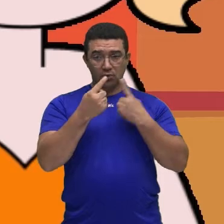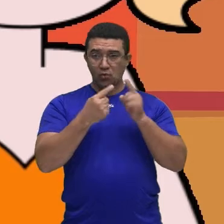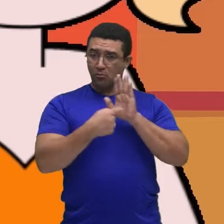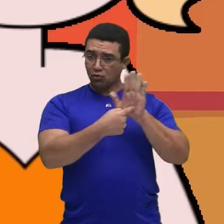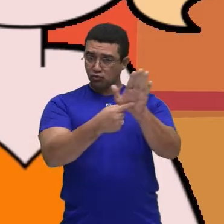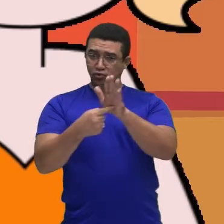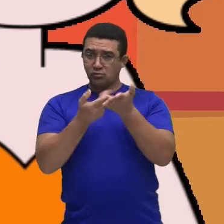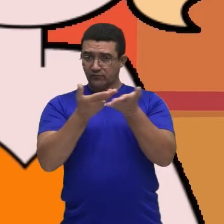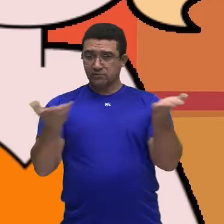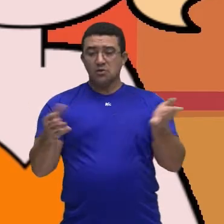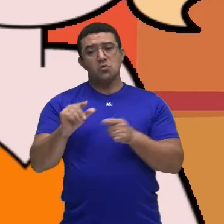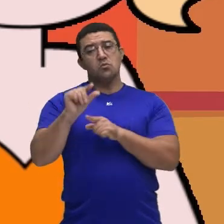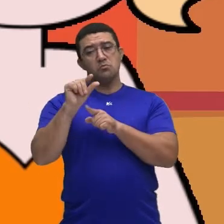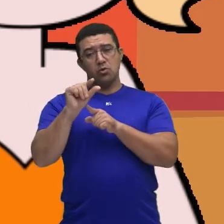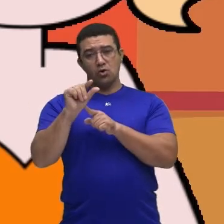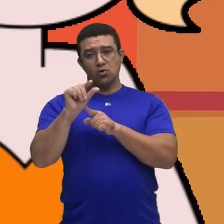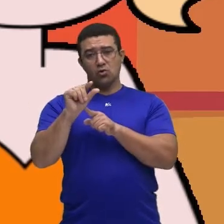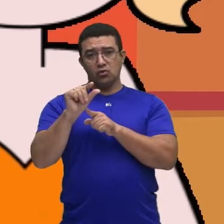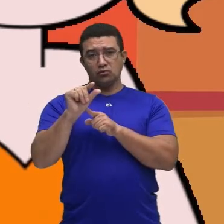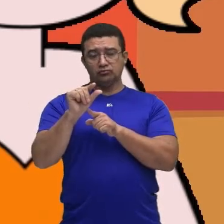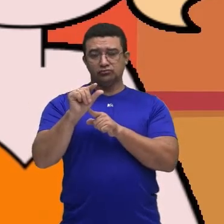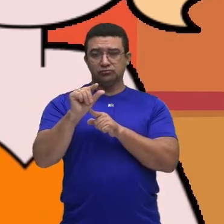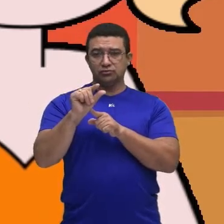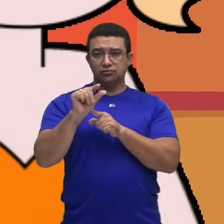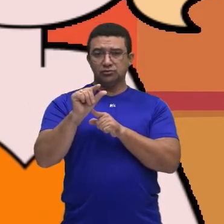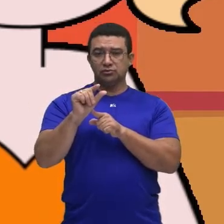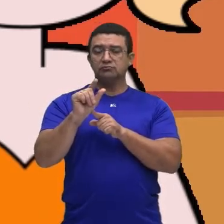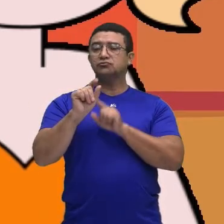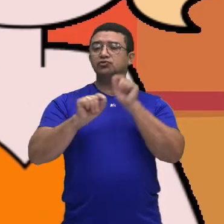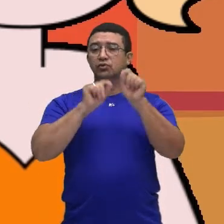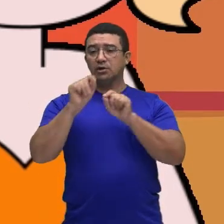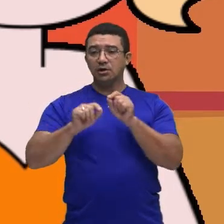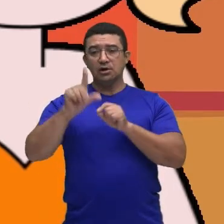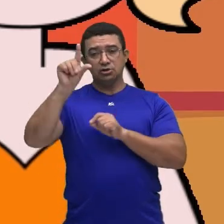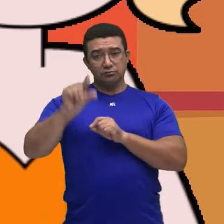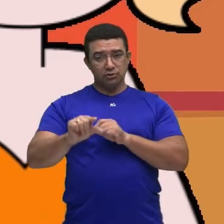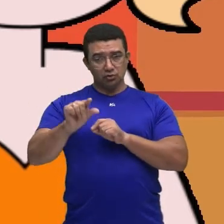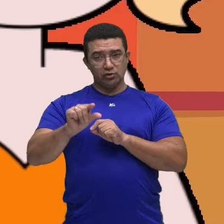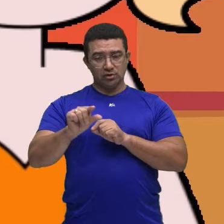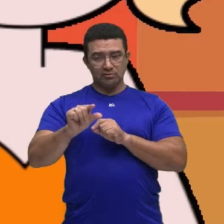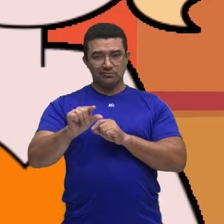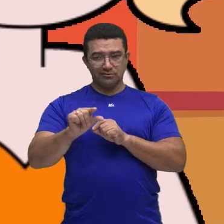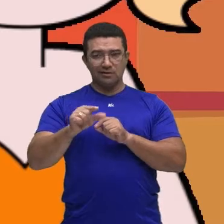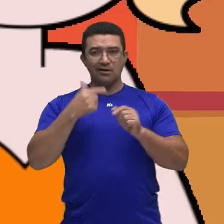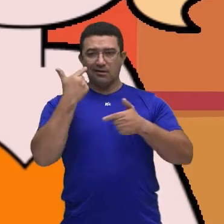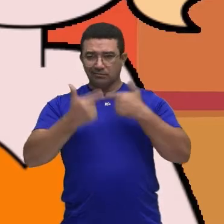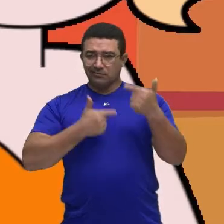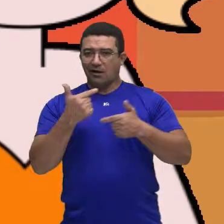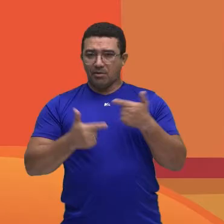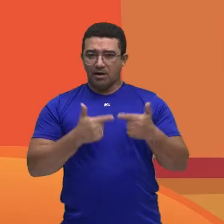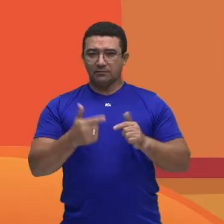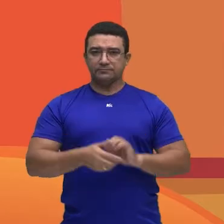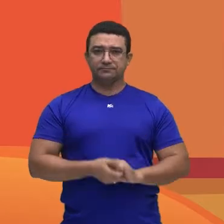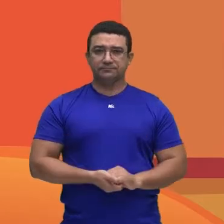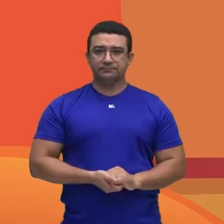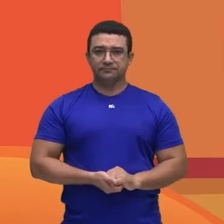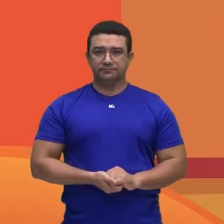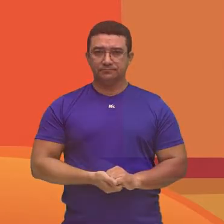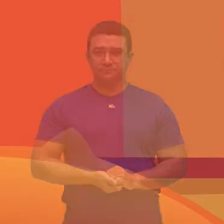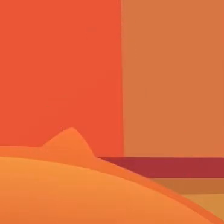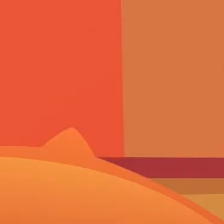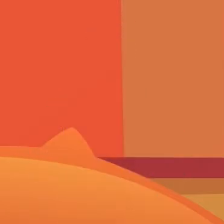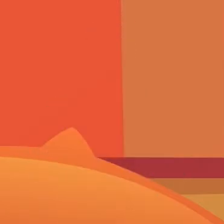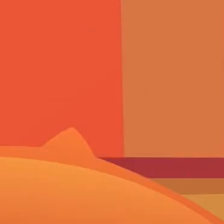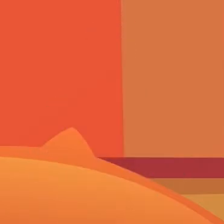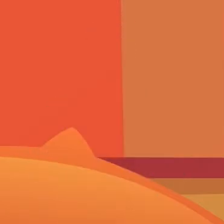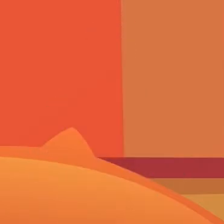um pouco sobre essa necessidade de diminuir esse ritmo, certo? I am